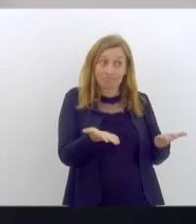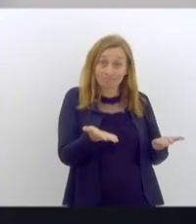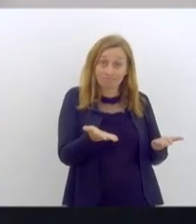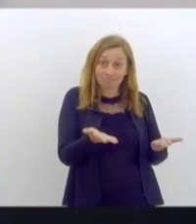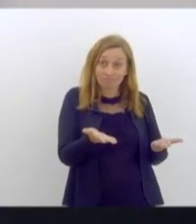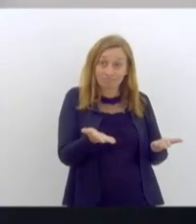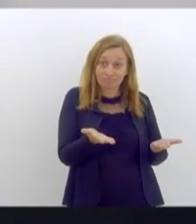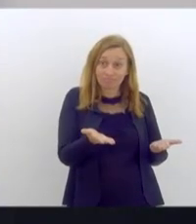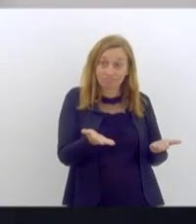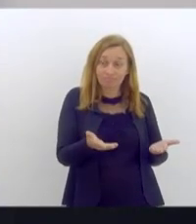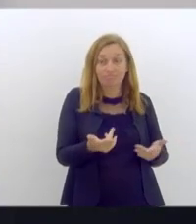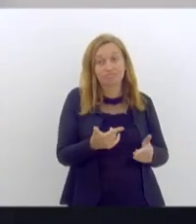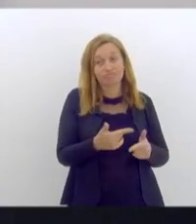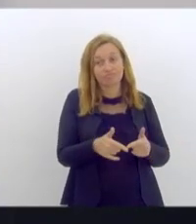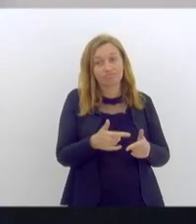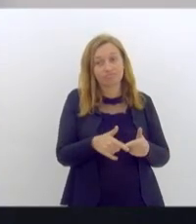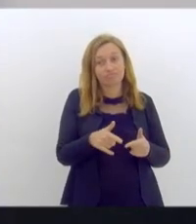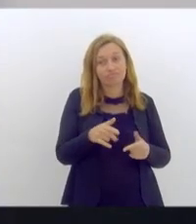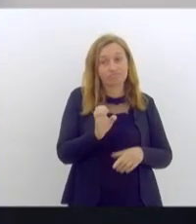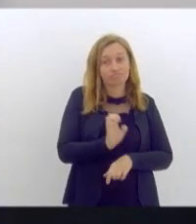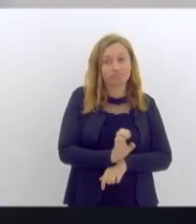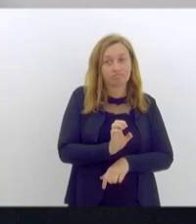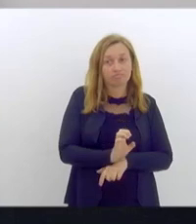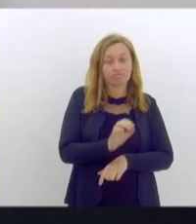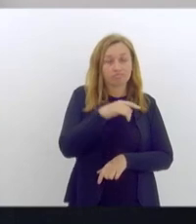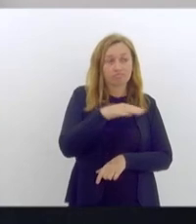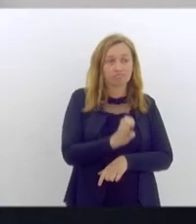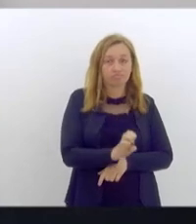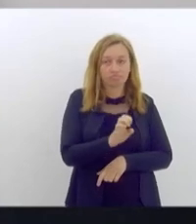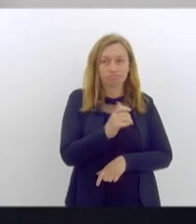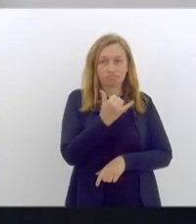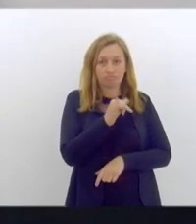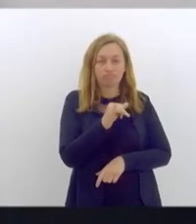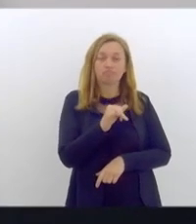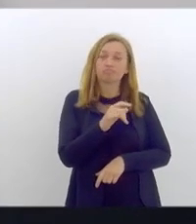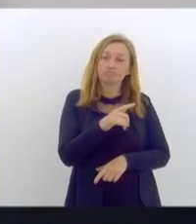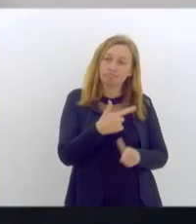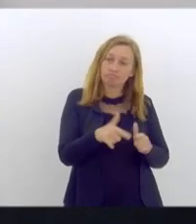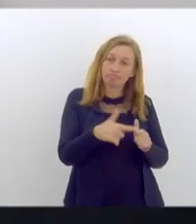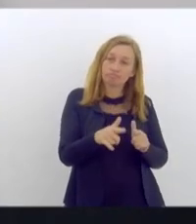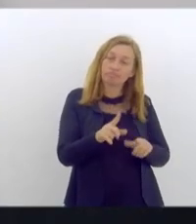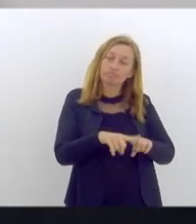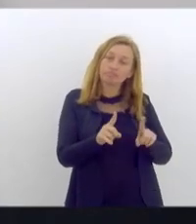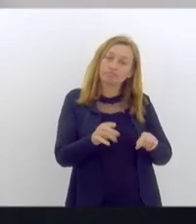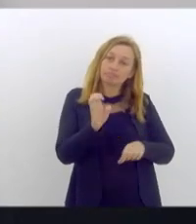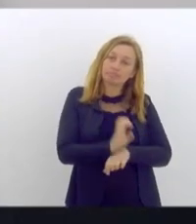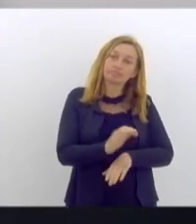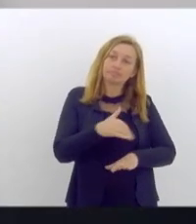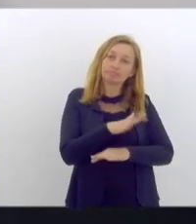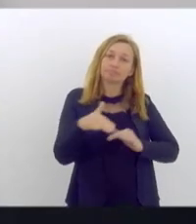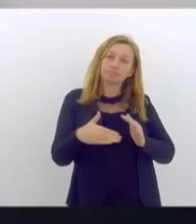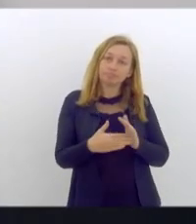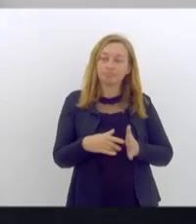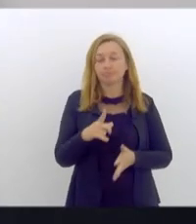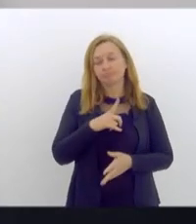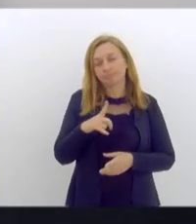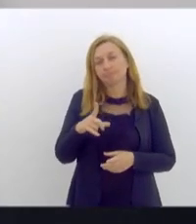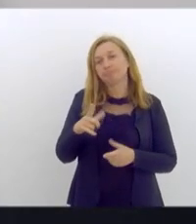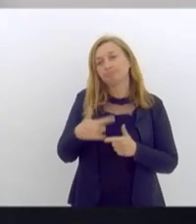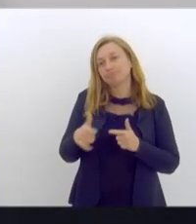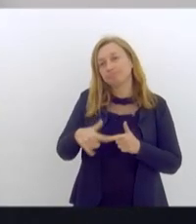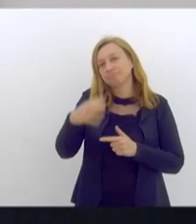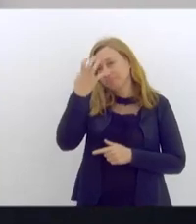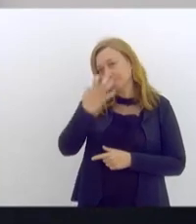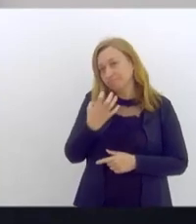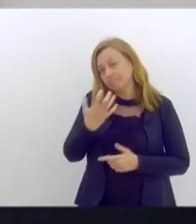o problema do Estado Norte Fluminense tem problemas né mas o estado todo principalmente no exterior tem problemas